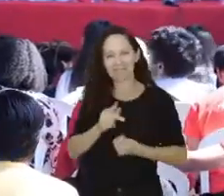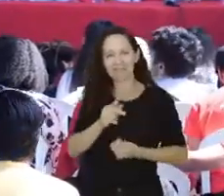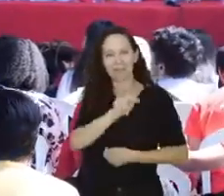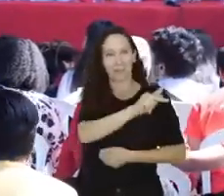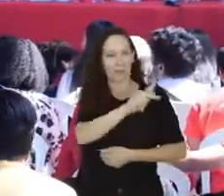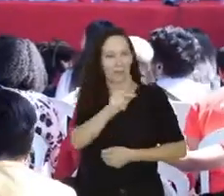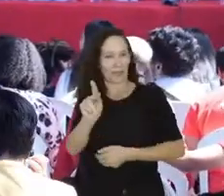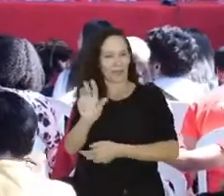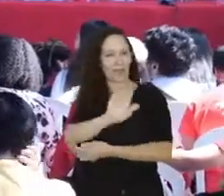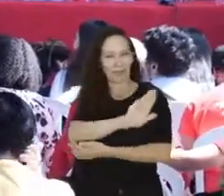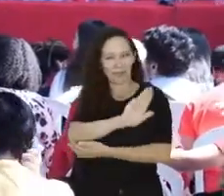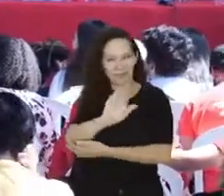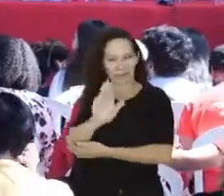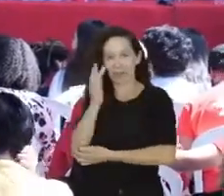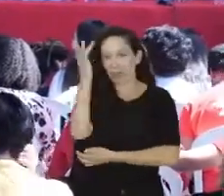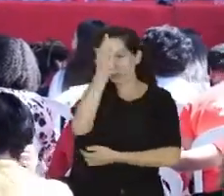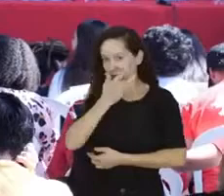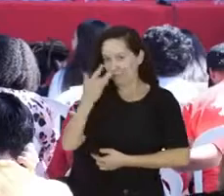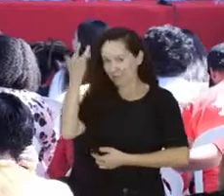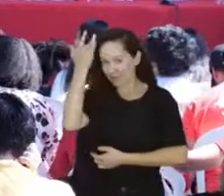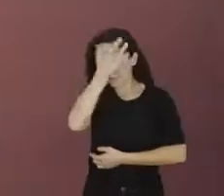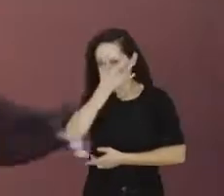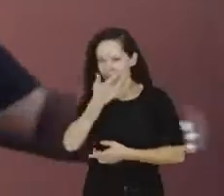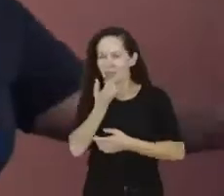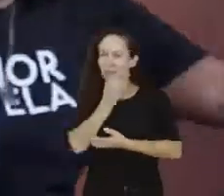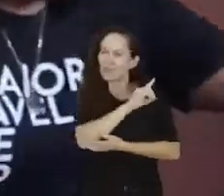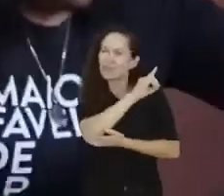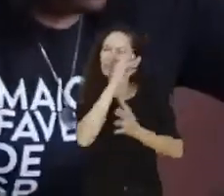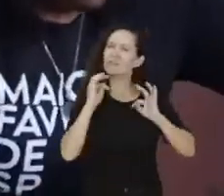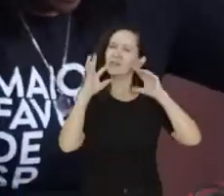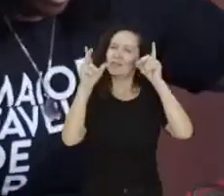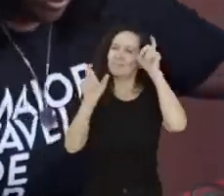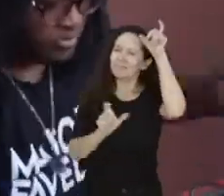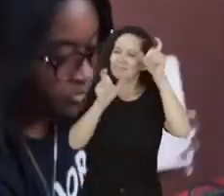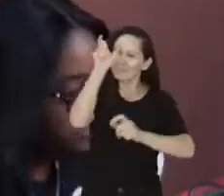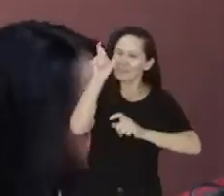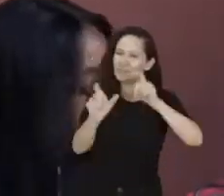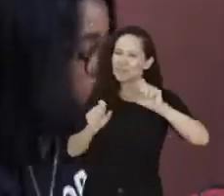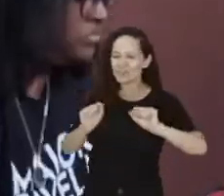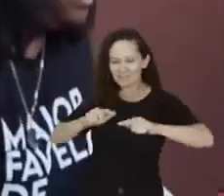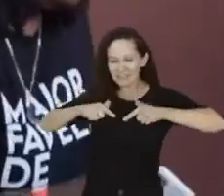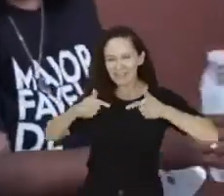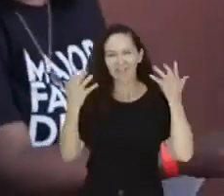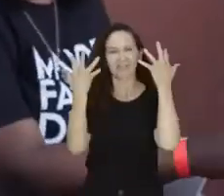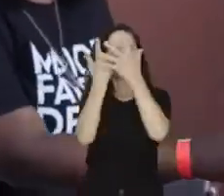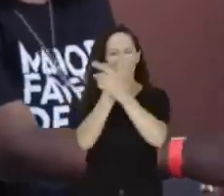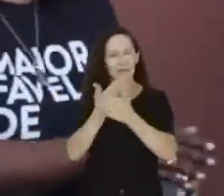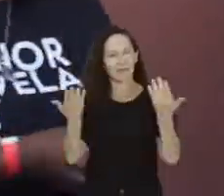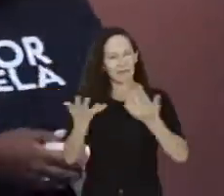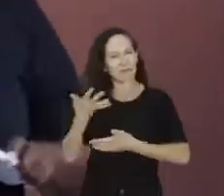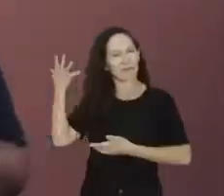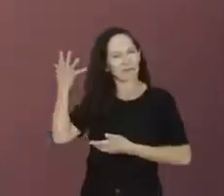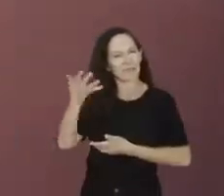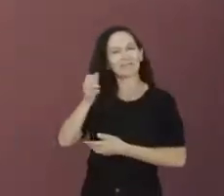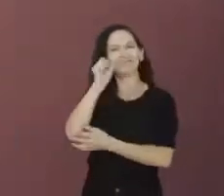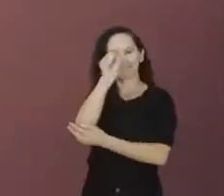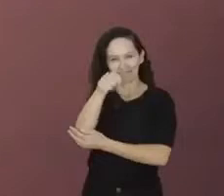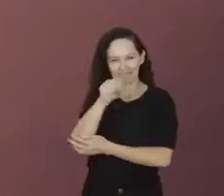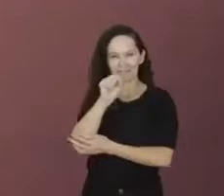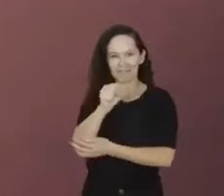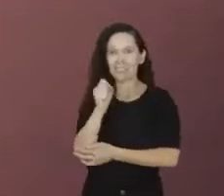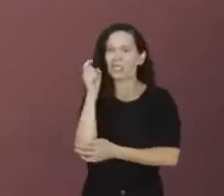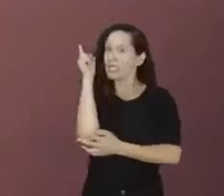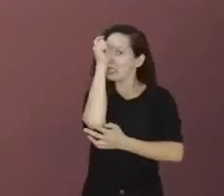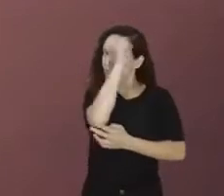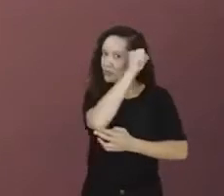ao Haddad, a todos e todas que estão construindo esse ato lindo, maravilhoso, assim. É muito difícil fazer uma fala